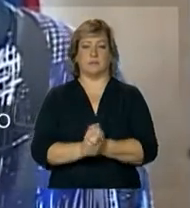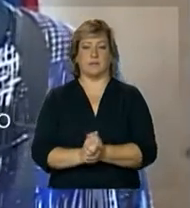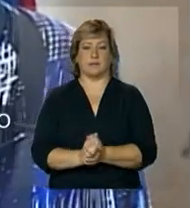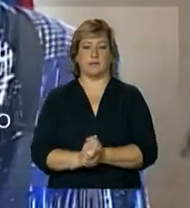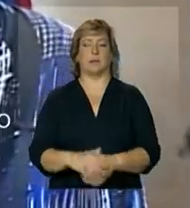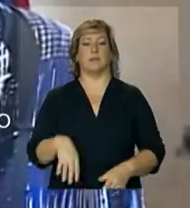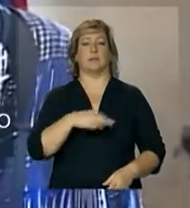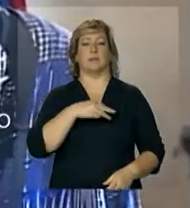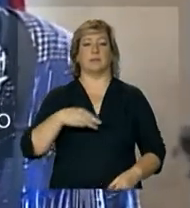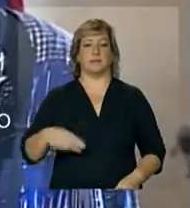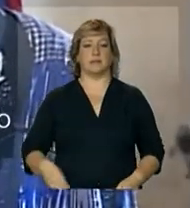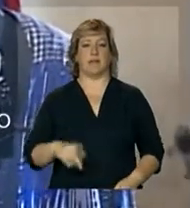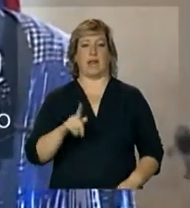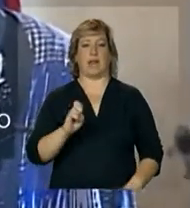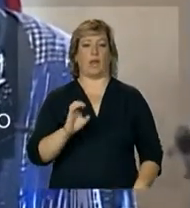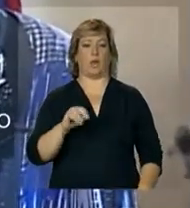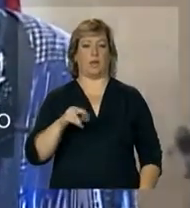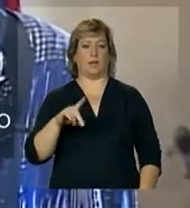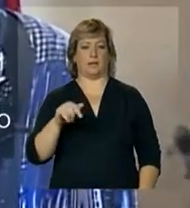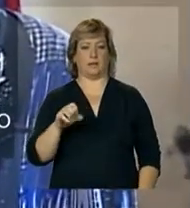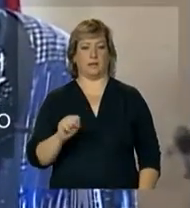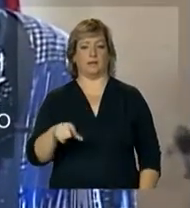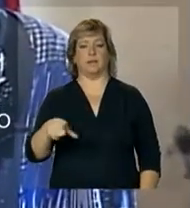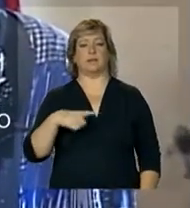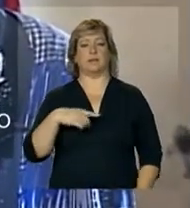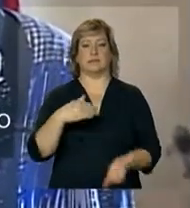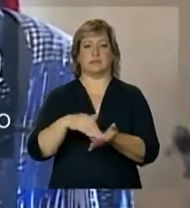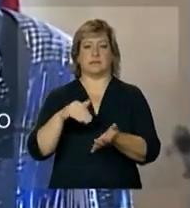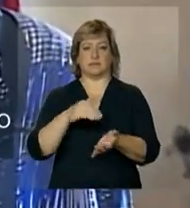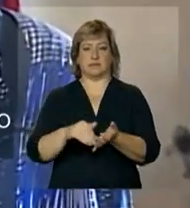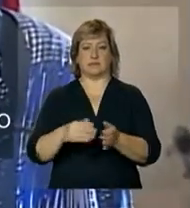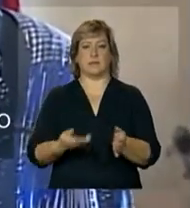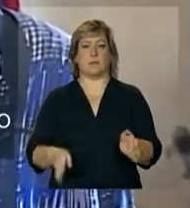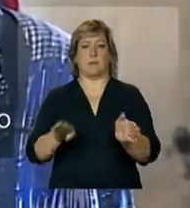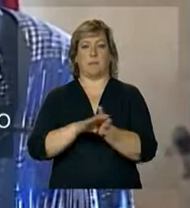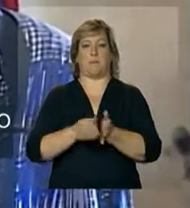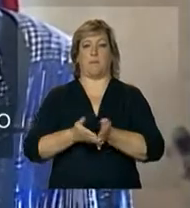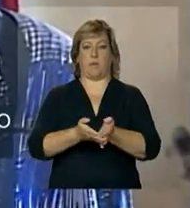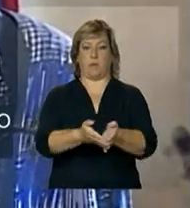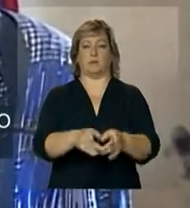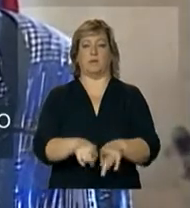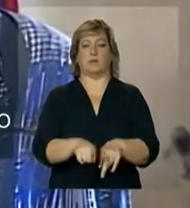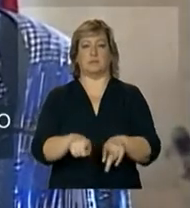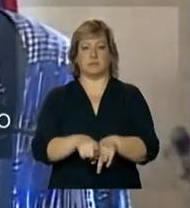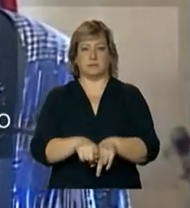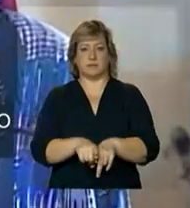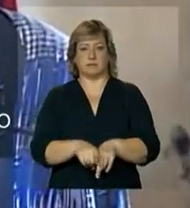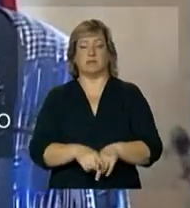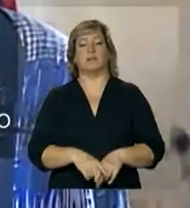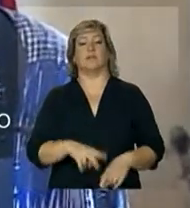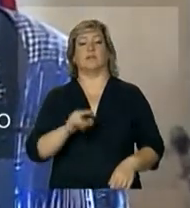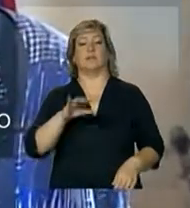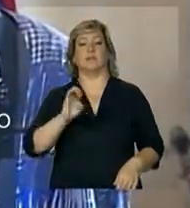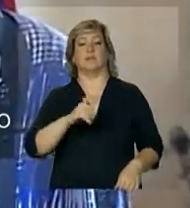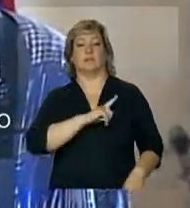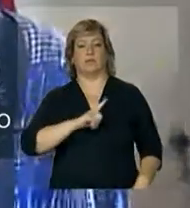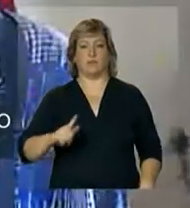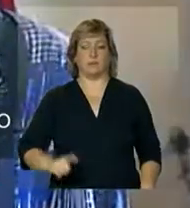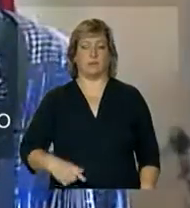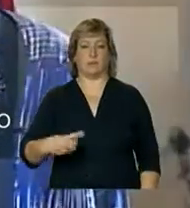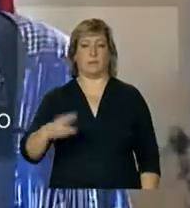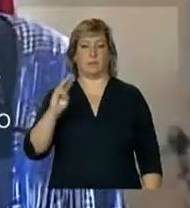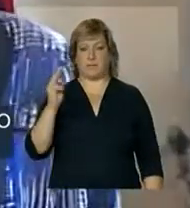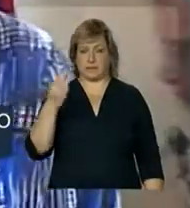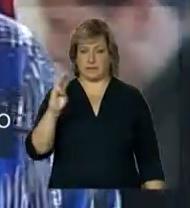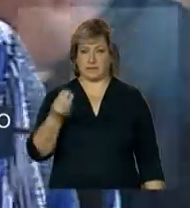ministro Leônida Cristino, da Secretaria de Portos. Cumprimentar também o vice-governador do